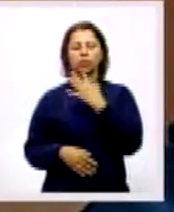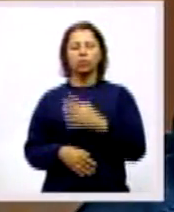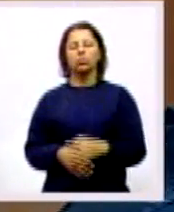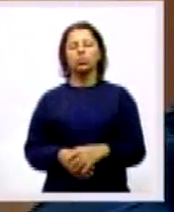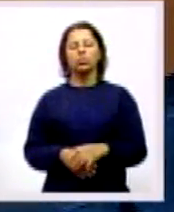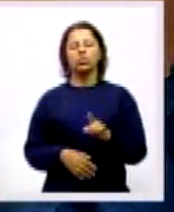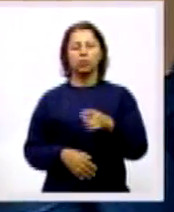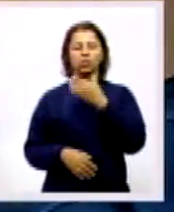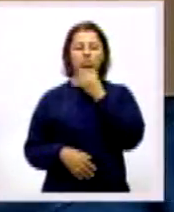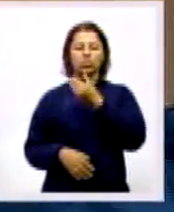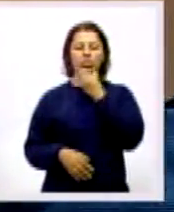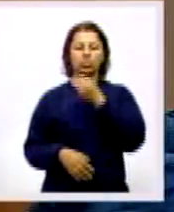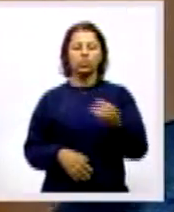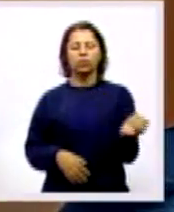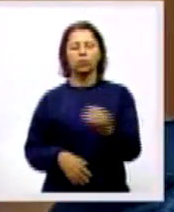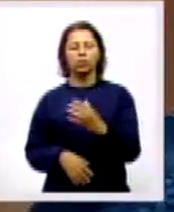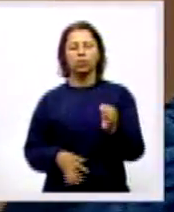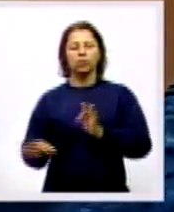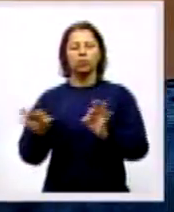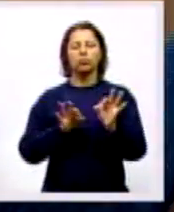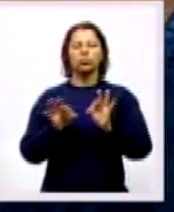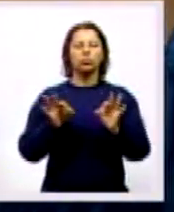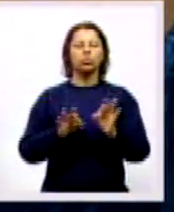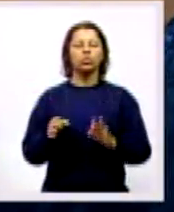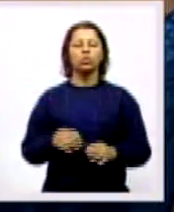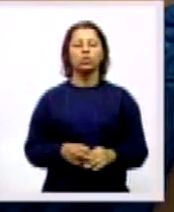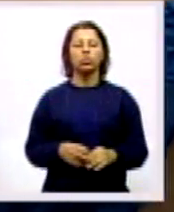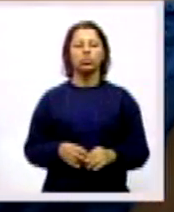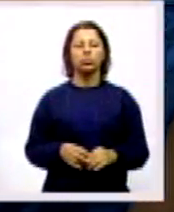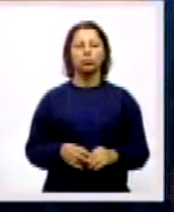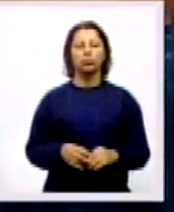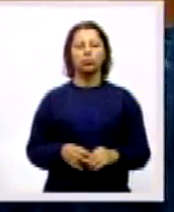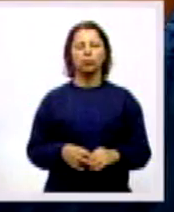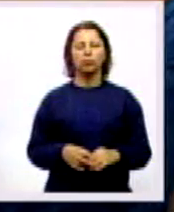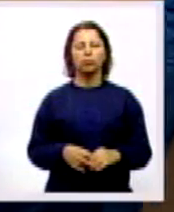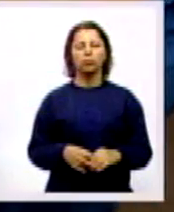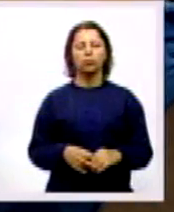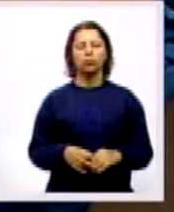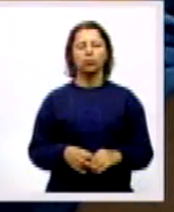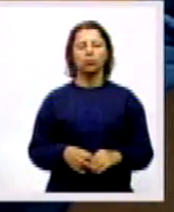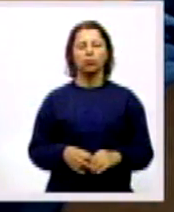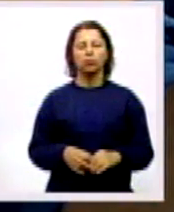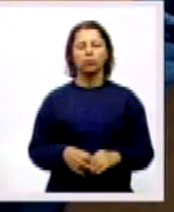Há um homem novo preparado, em germe, em semente.